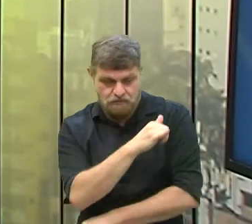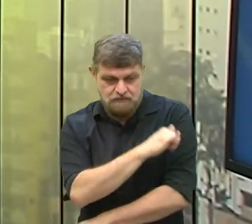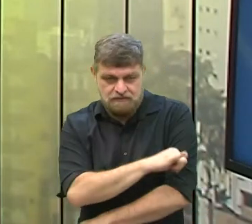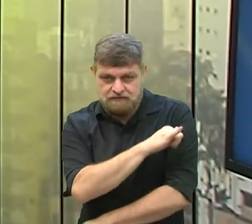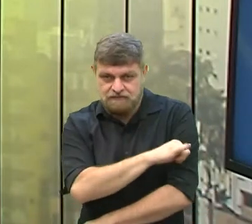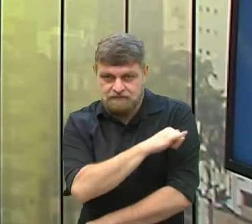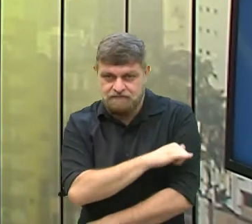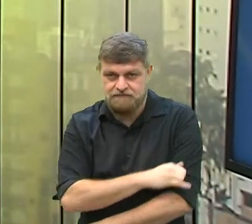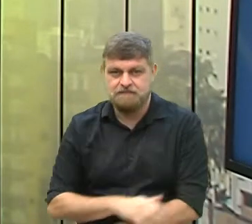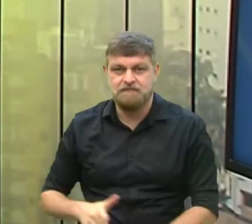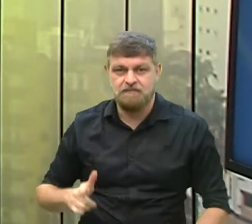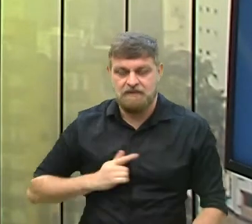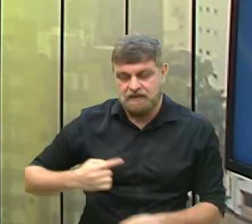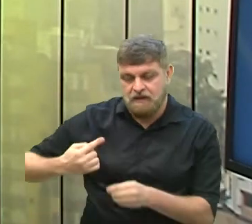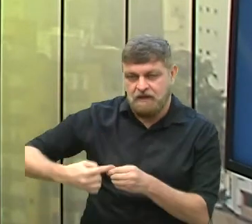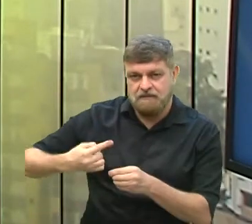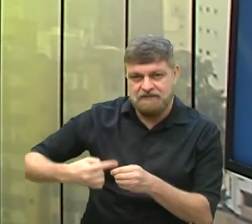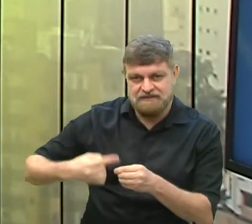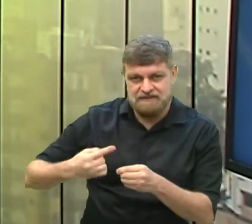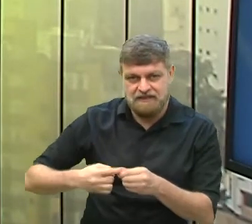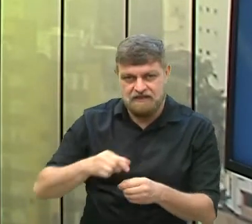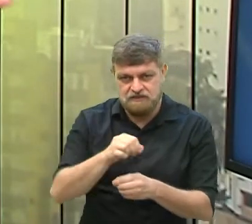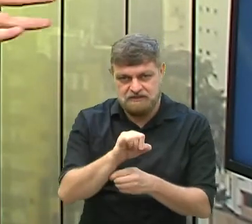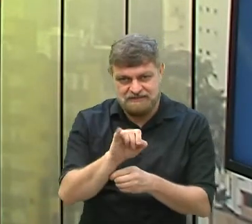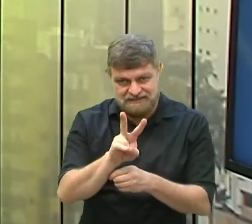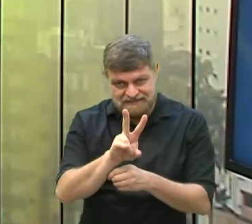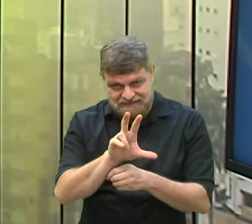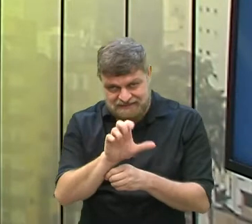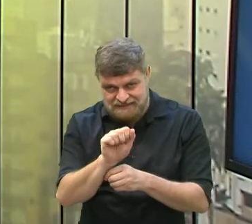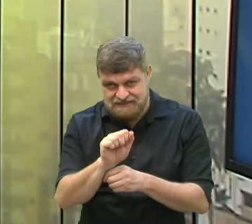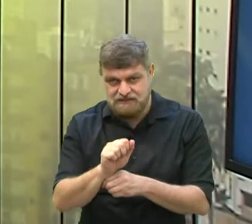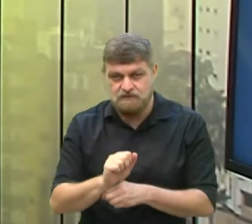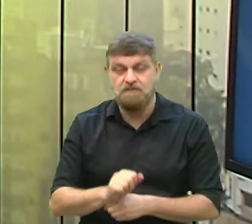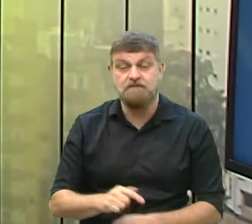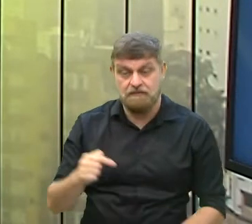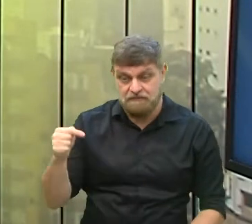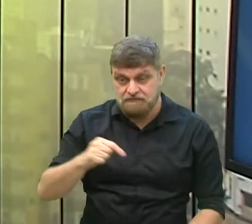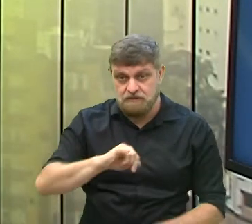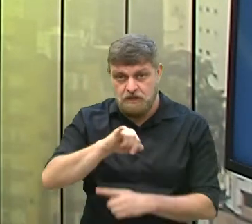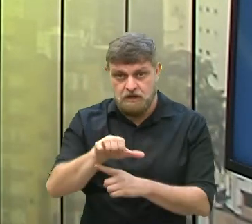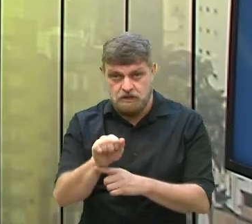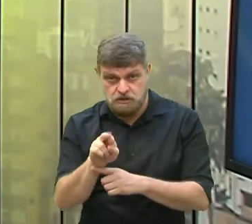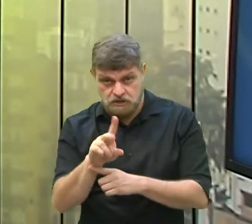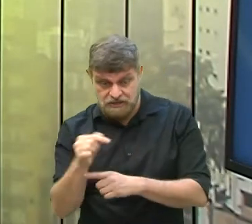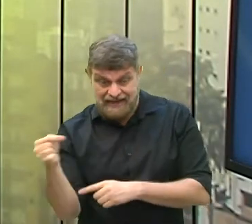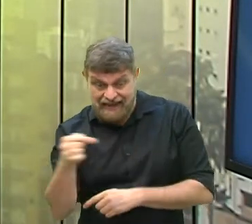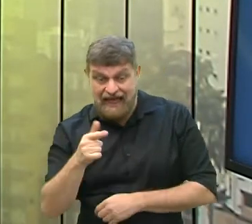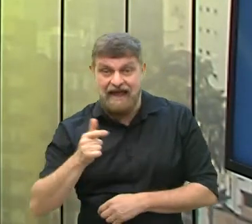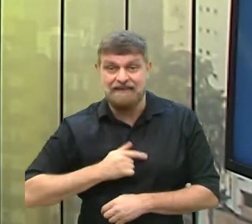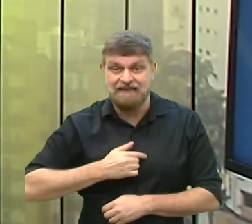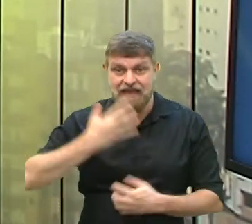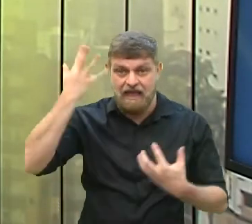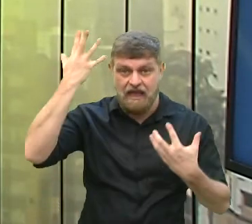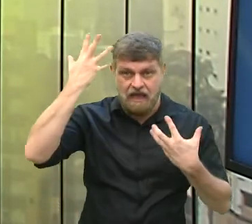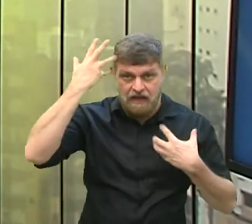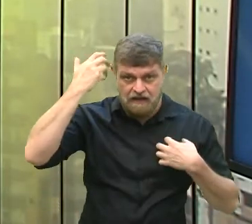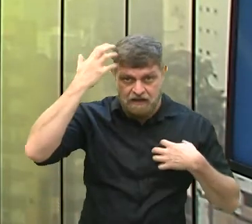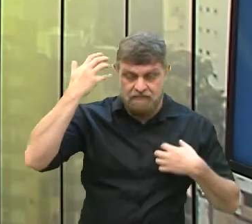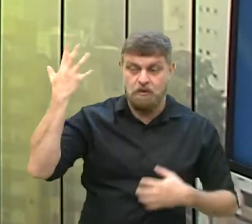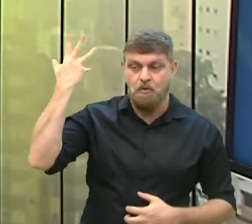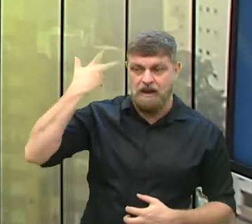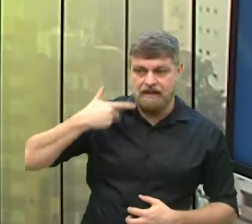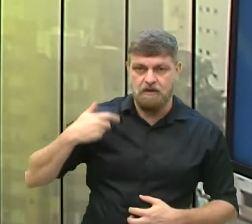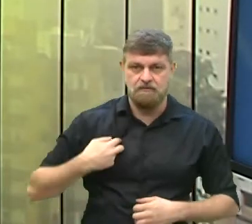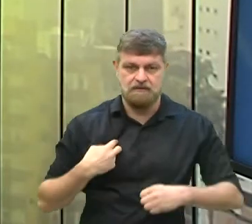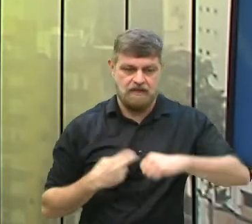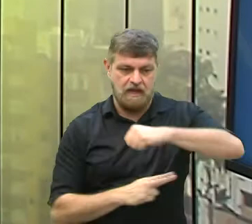na cidade de Silva Jardim. Então tem um trecho ali, que é uma área de ocorrência do mico-leão dourado, que agora existe uma passarela desde